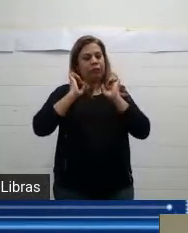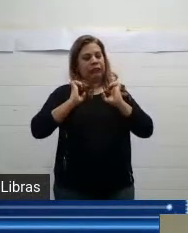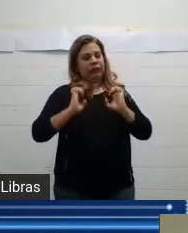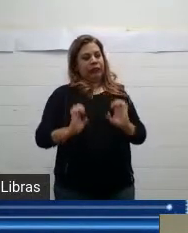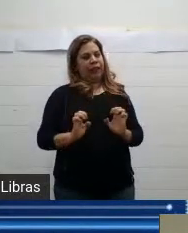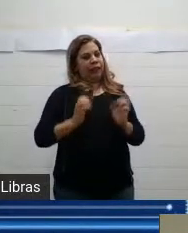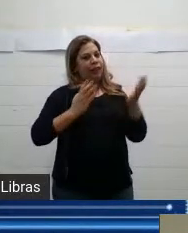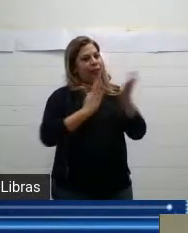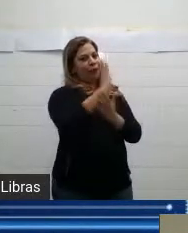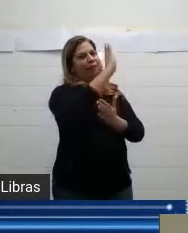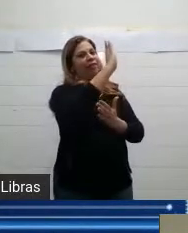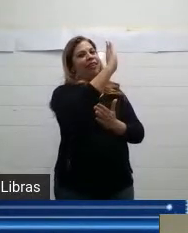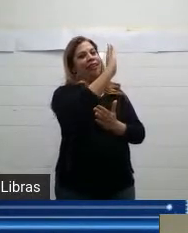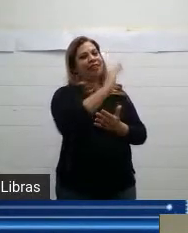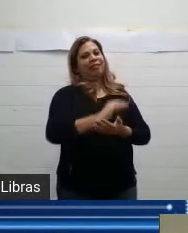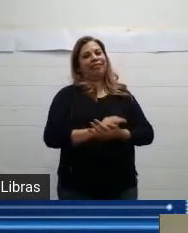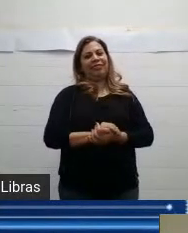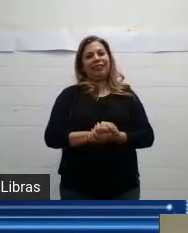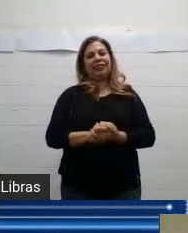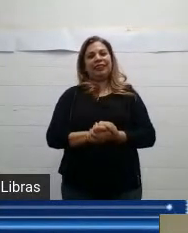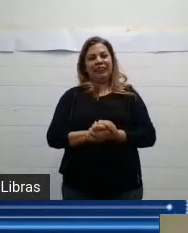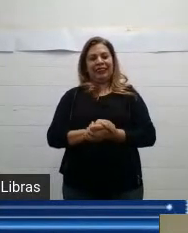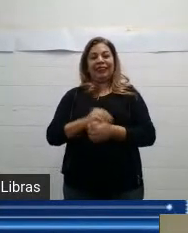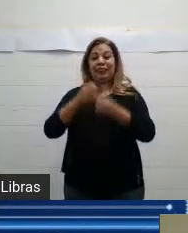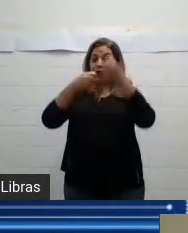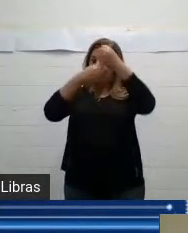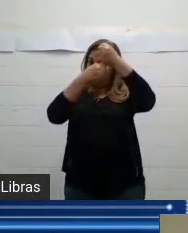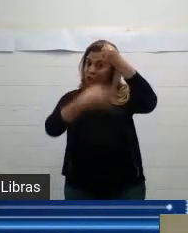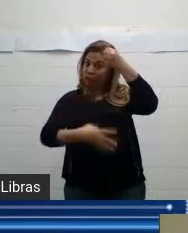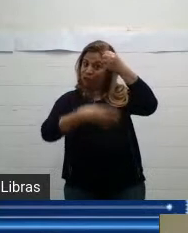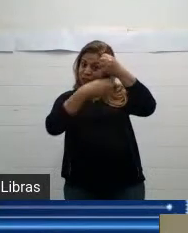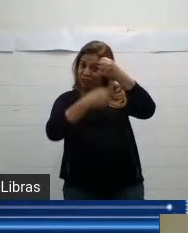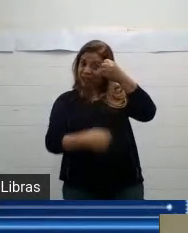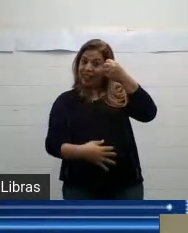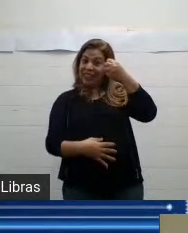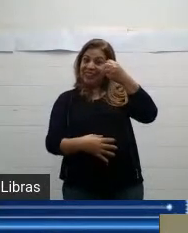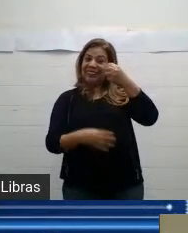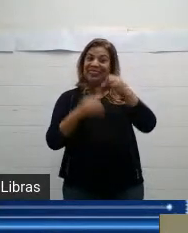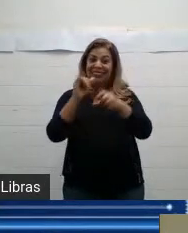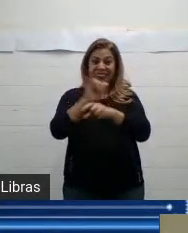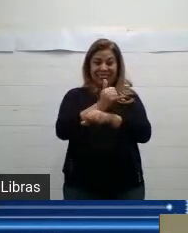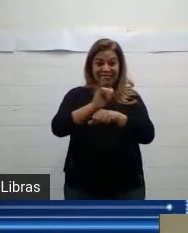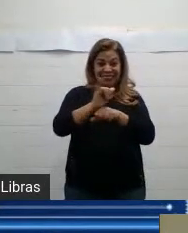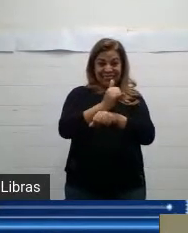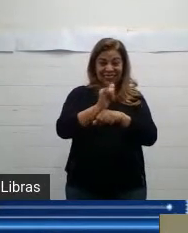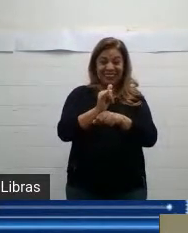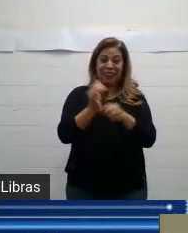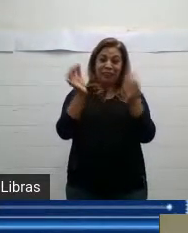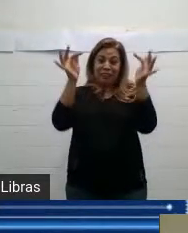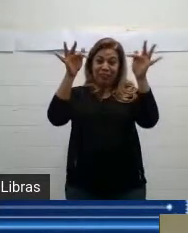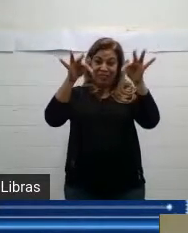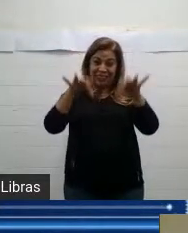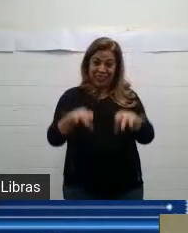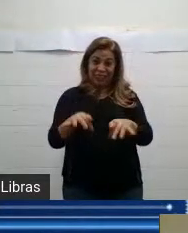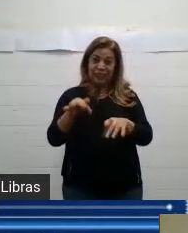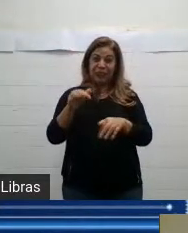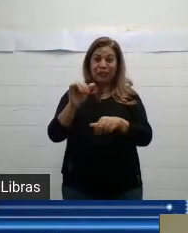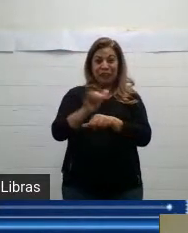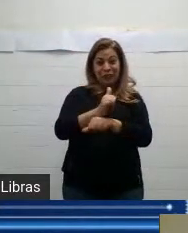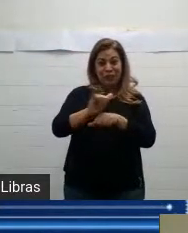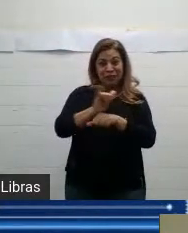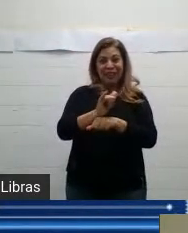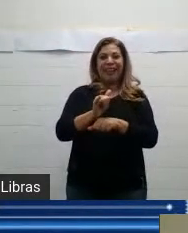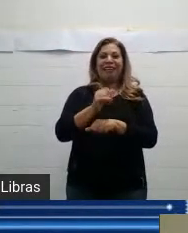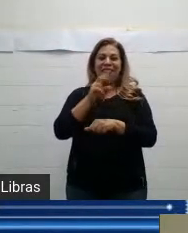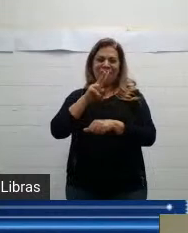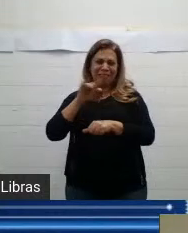Certo. É, você tem uma ideia aqui no chat do YouTube, a Adriana está dizendo que assim que terminarmos aqui, ela já vai assistir